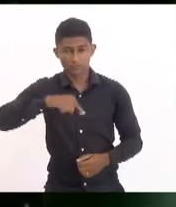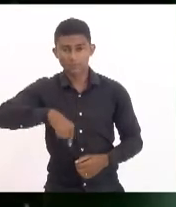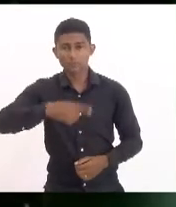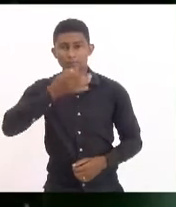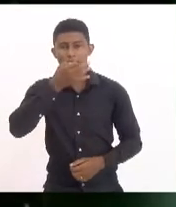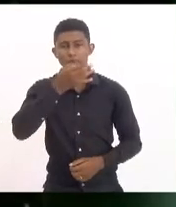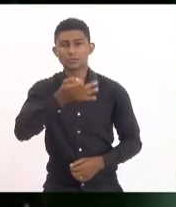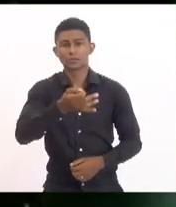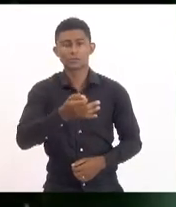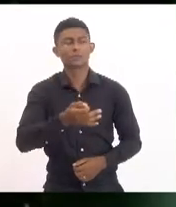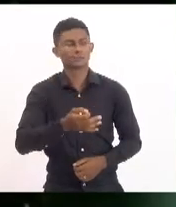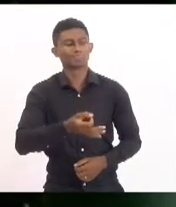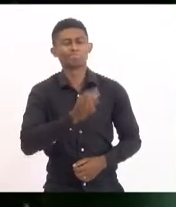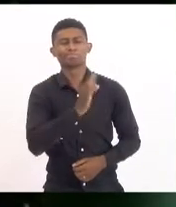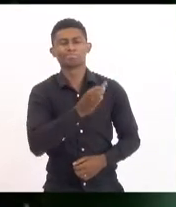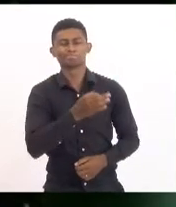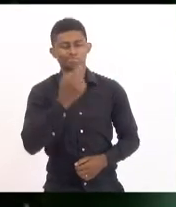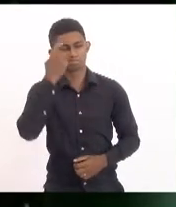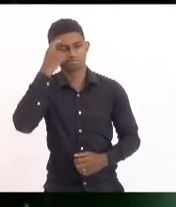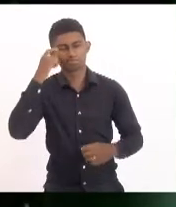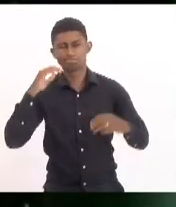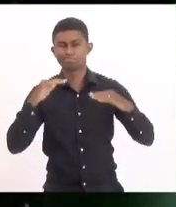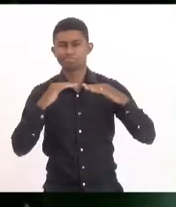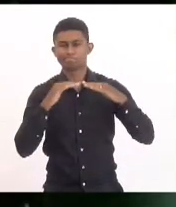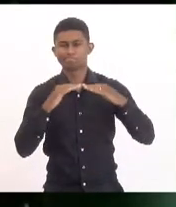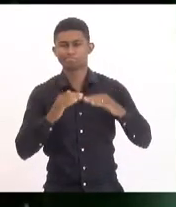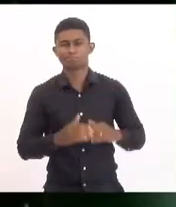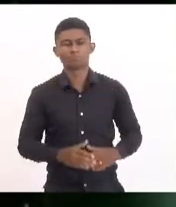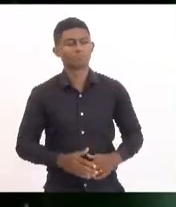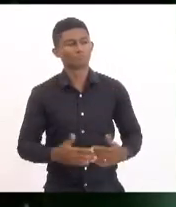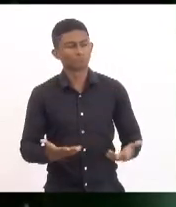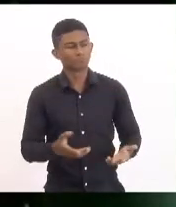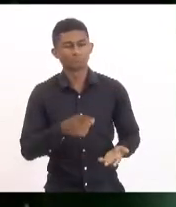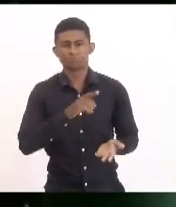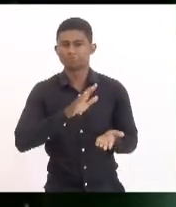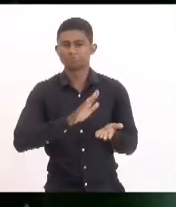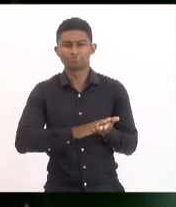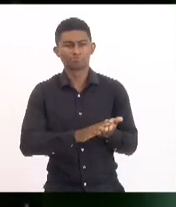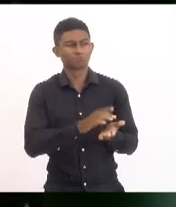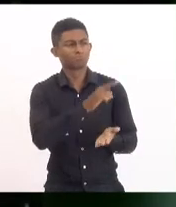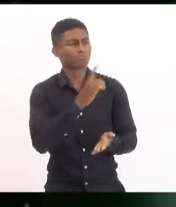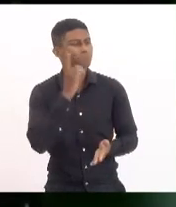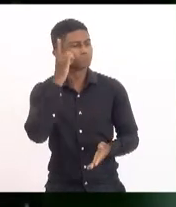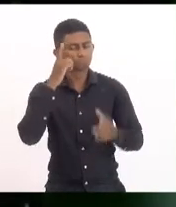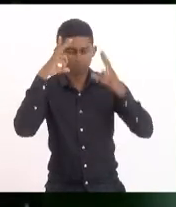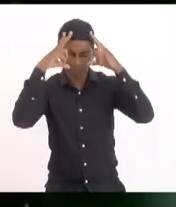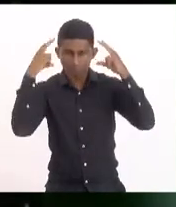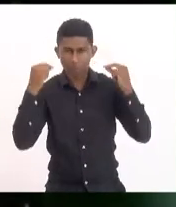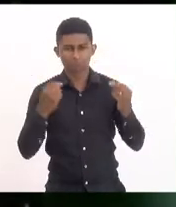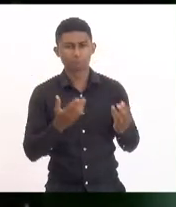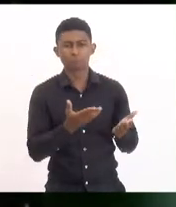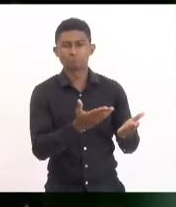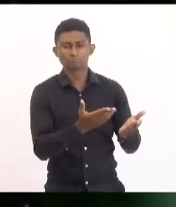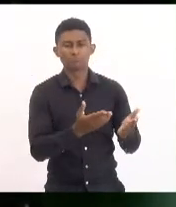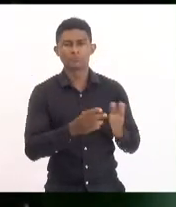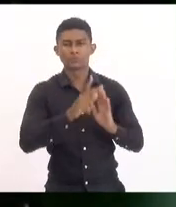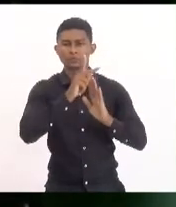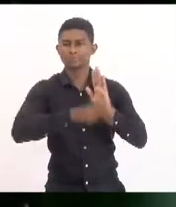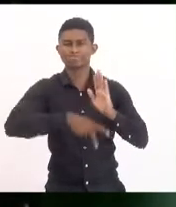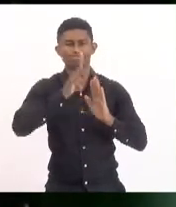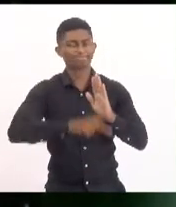é favorável e já parabenizando a autora, a deputada enfermeira Rejane. O